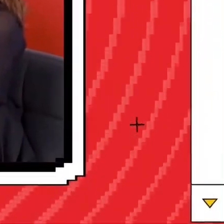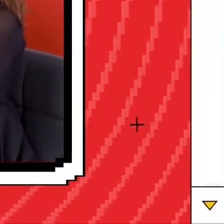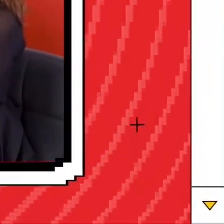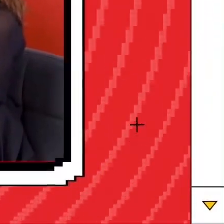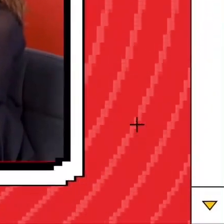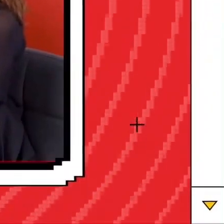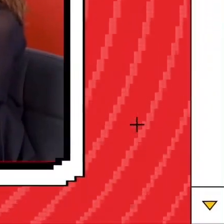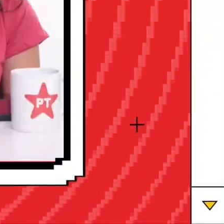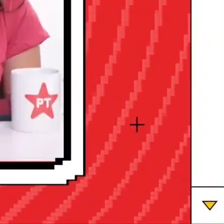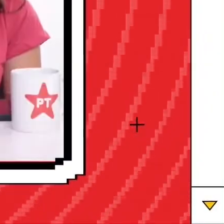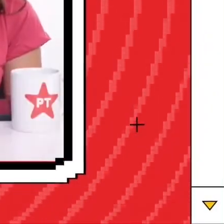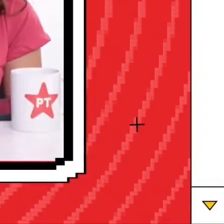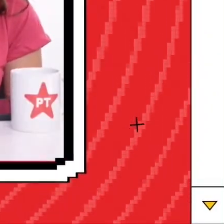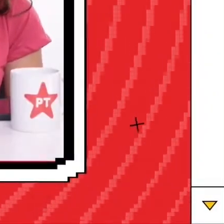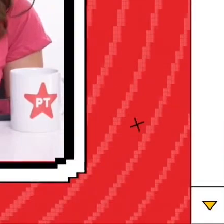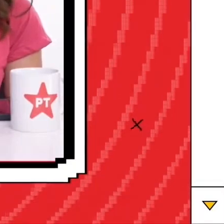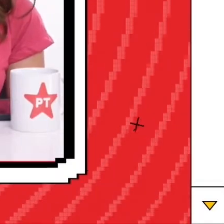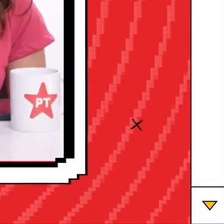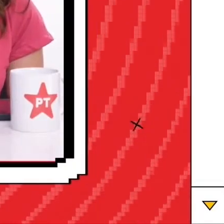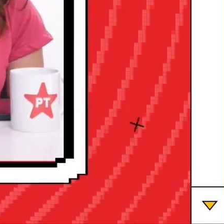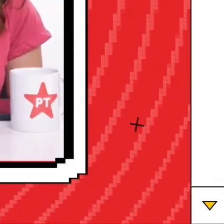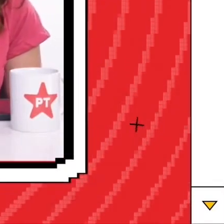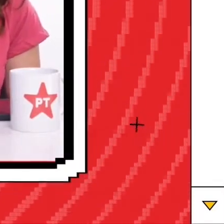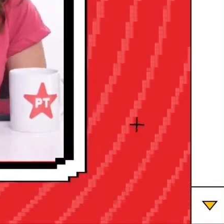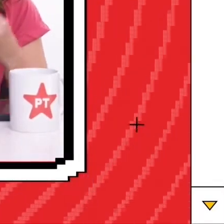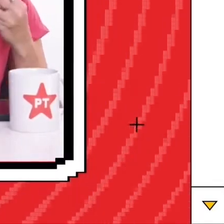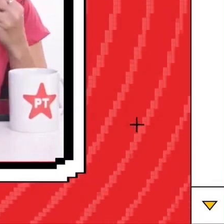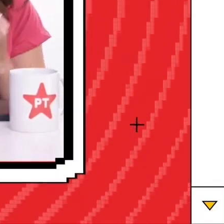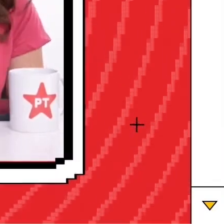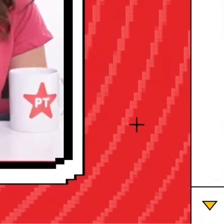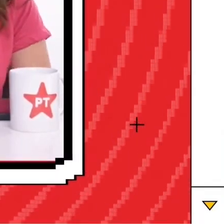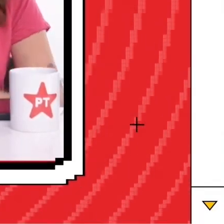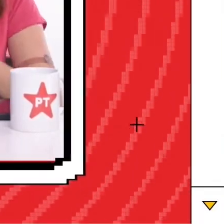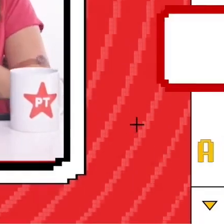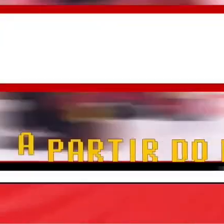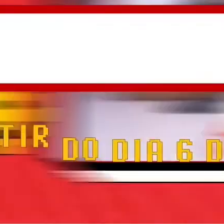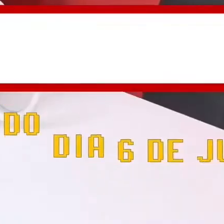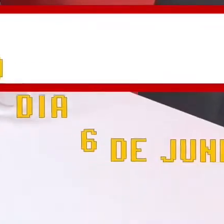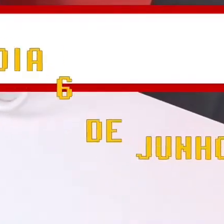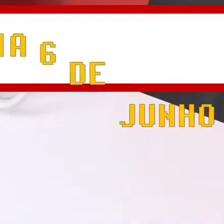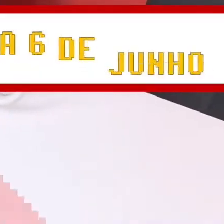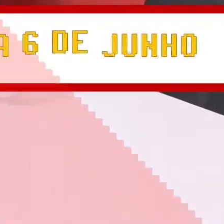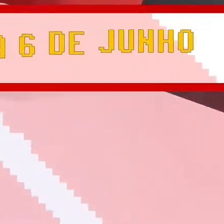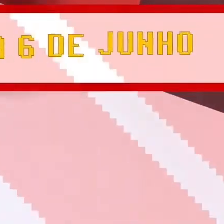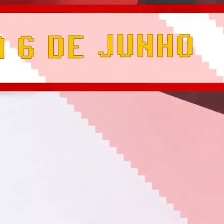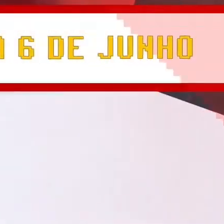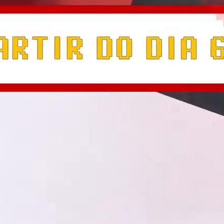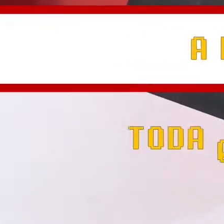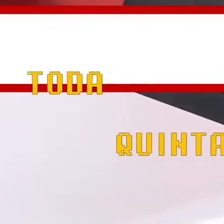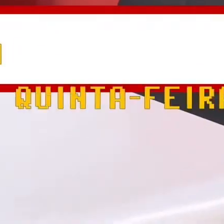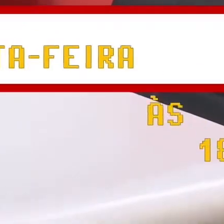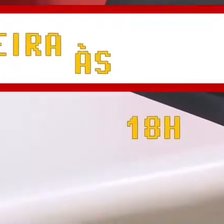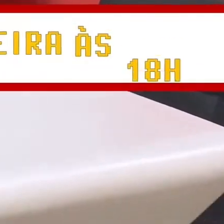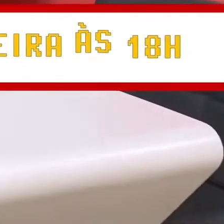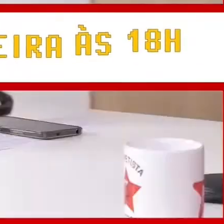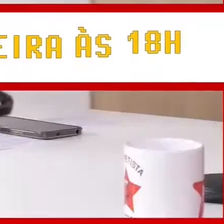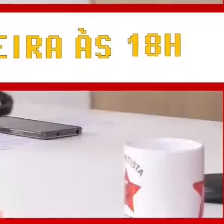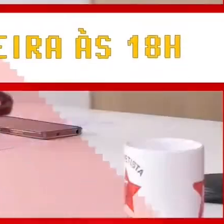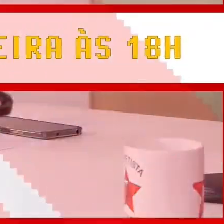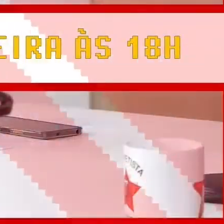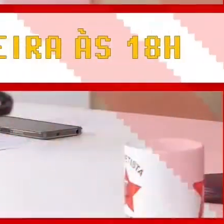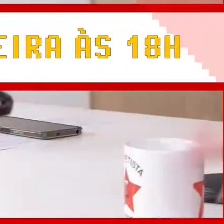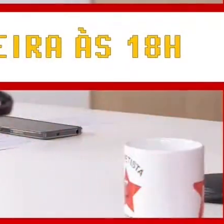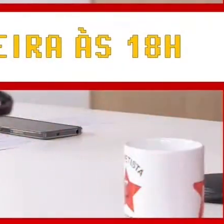gosta de política e pra quem acha que não gosta também. A partir do dia 6, toda quinta-feira,